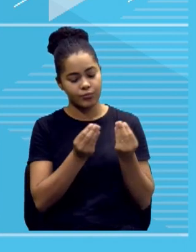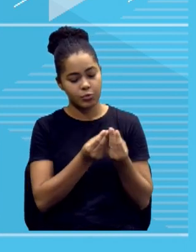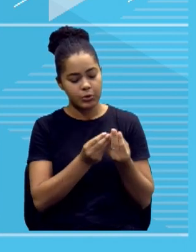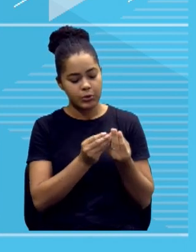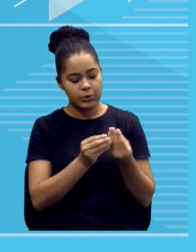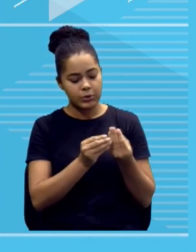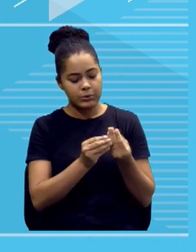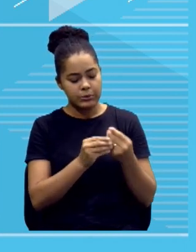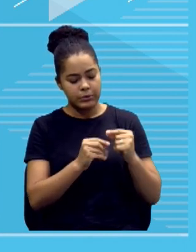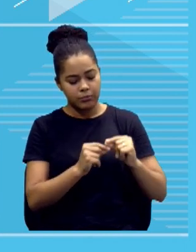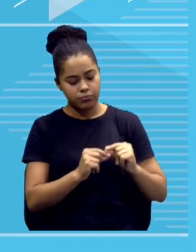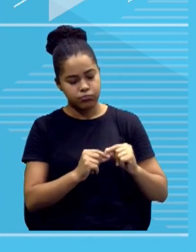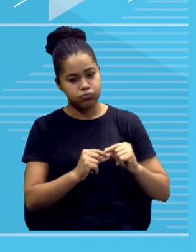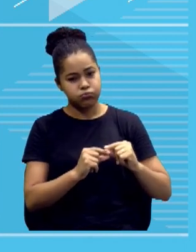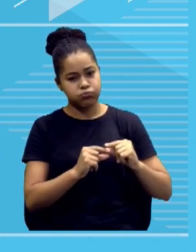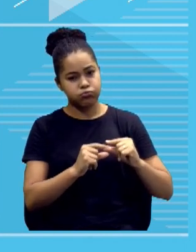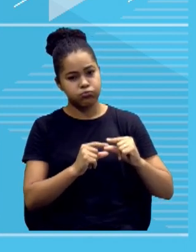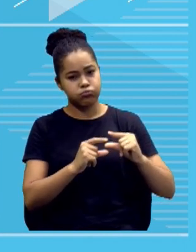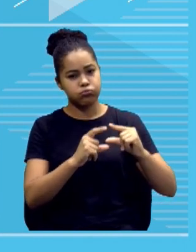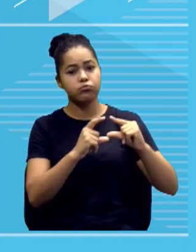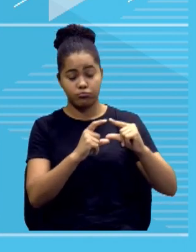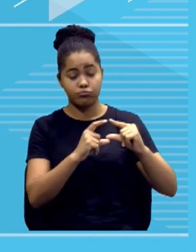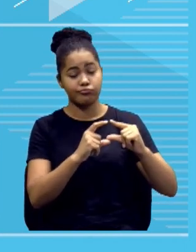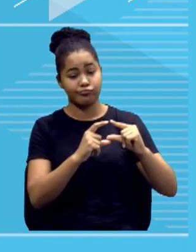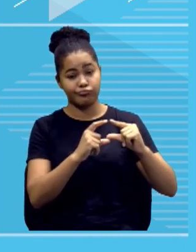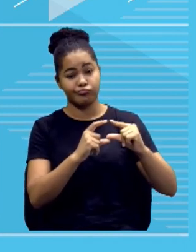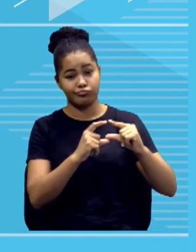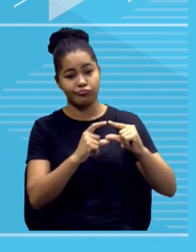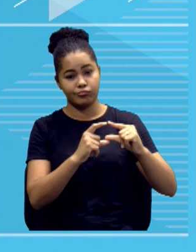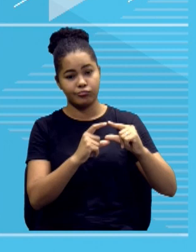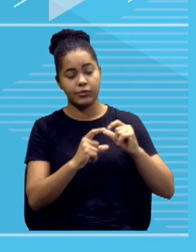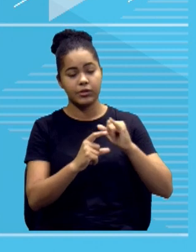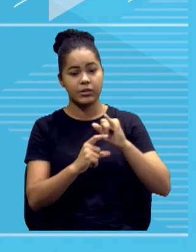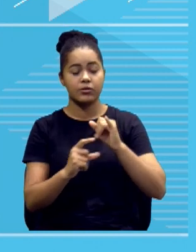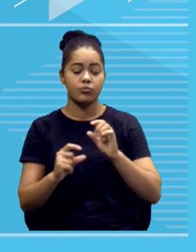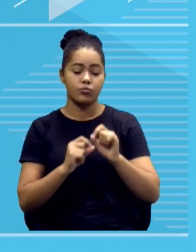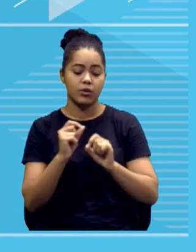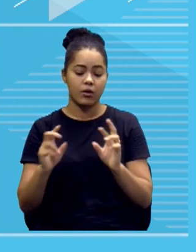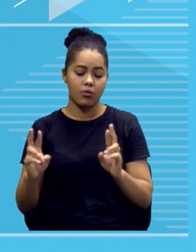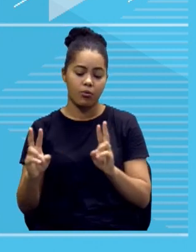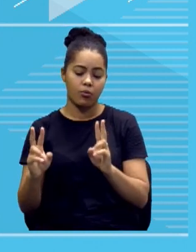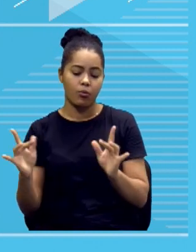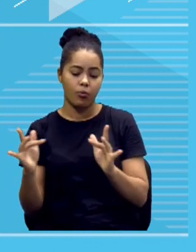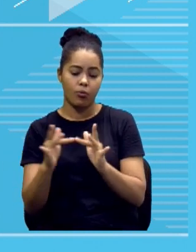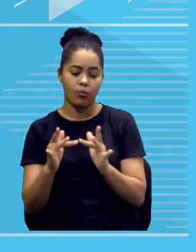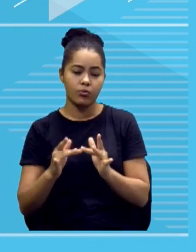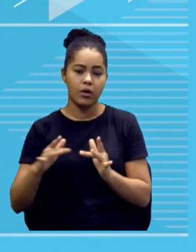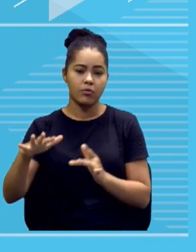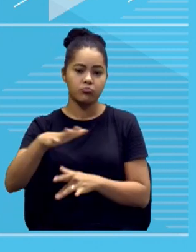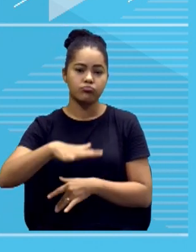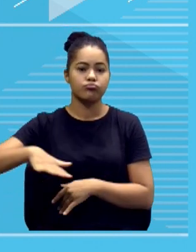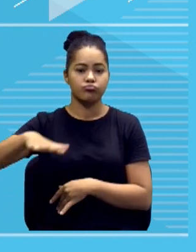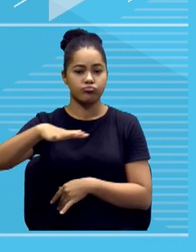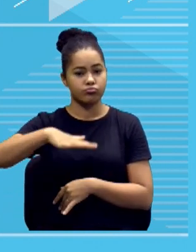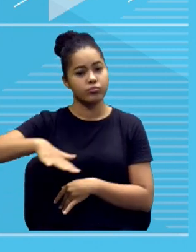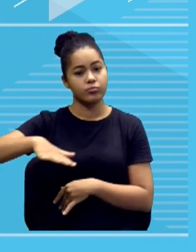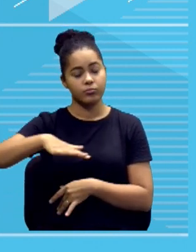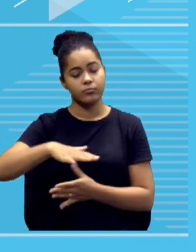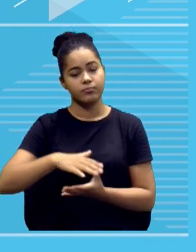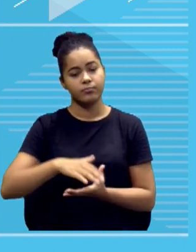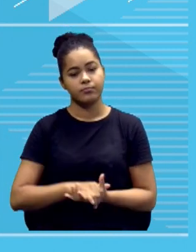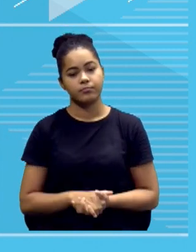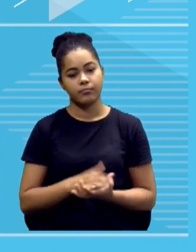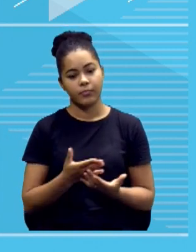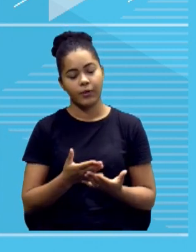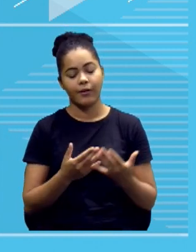aumentada, entre aspas. Ela vai inflando, ela vai aumentando seu tamanho, produzindo aquele inchaço, né, da bateria ali. Aí já tá na hora de você